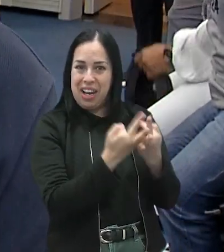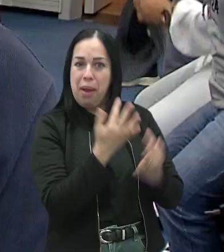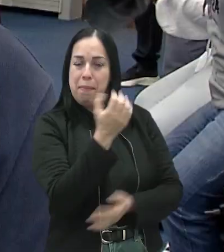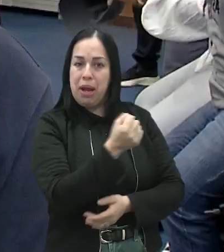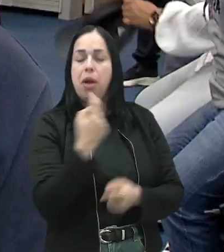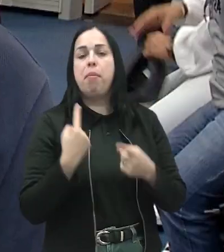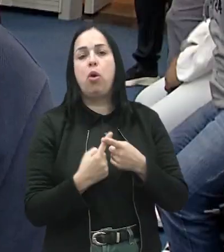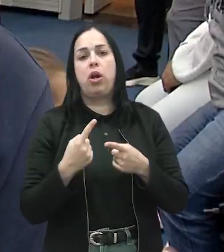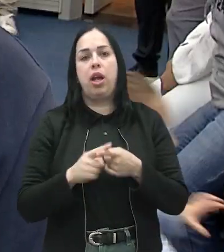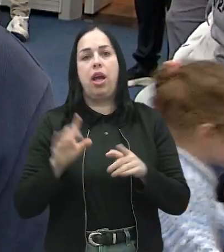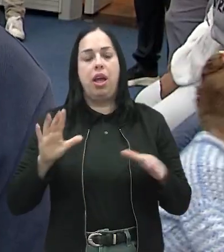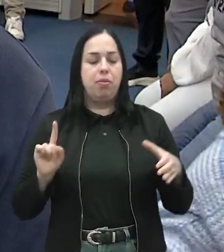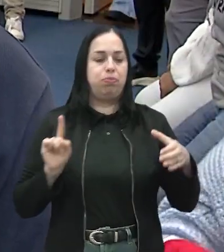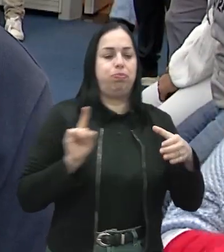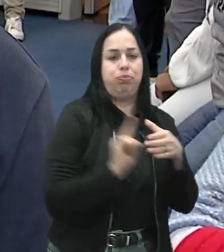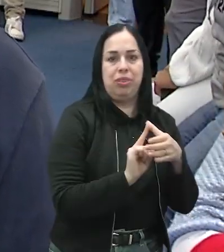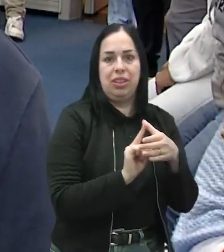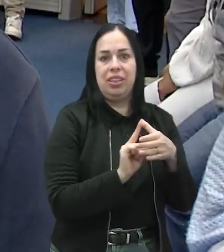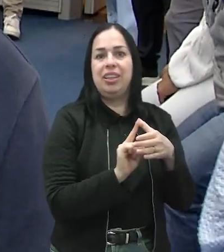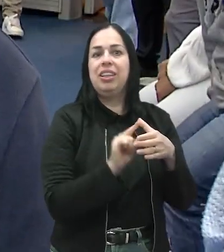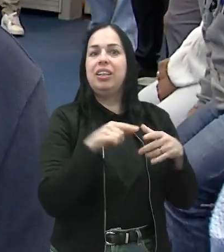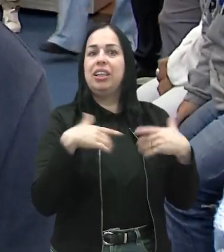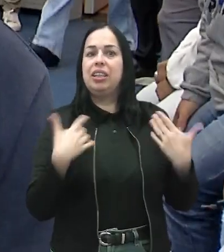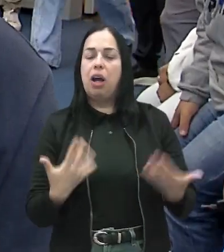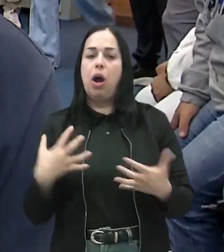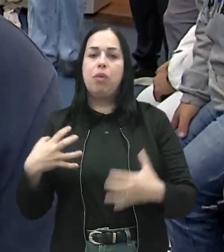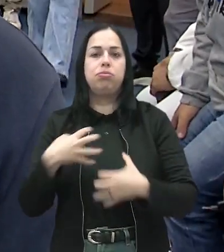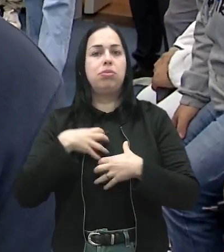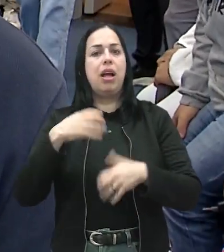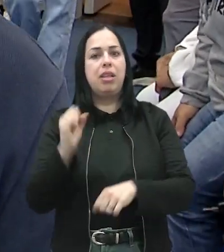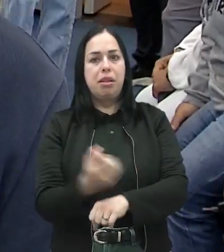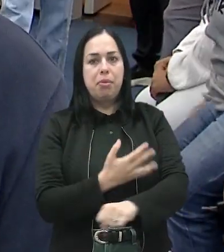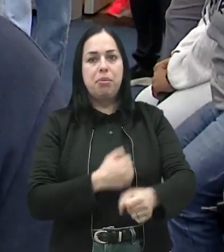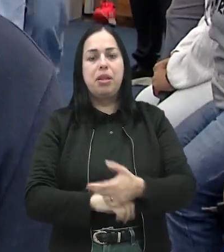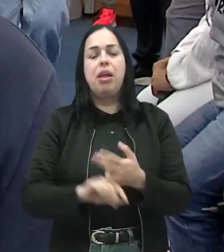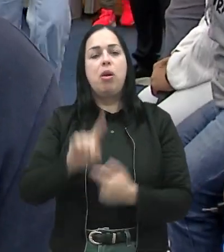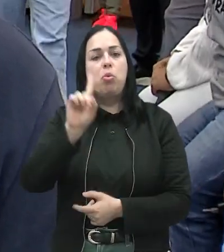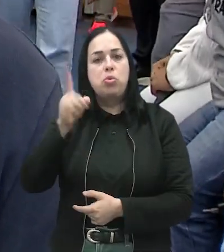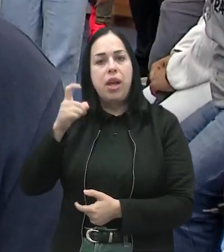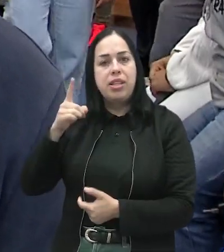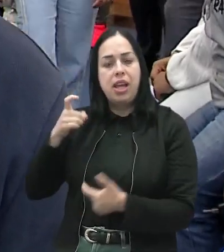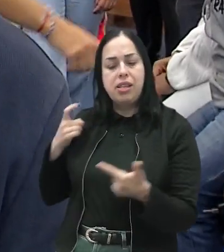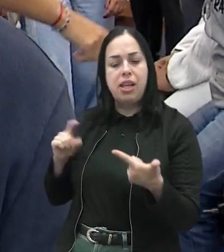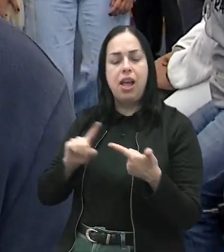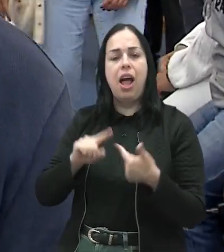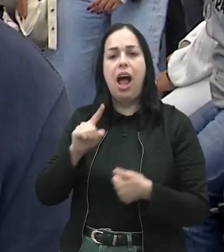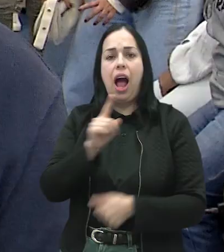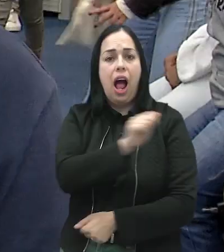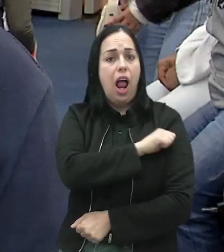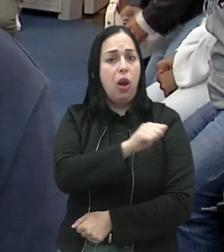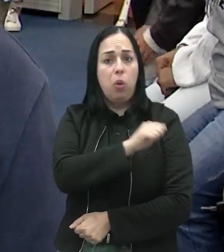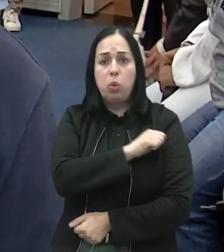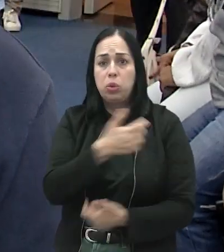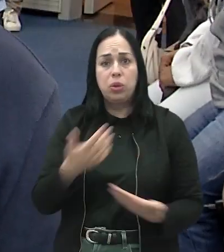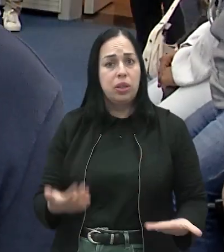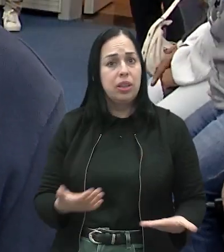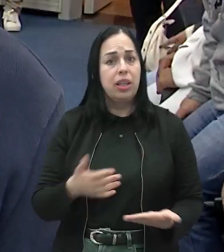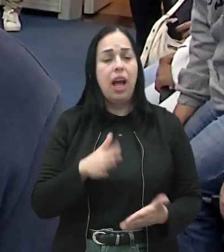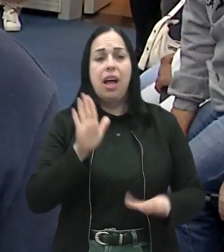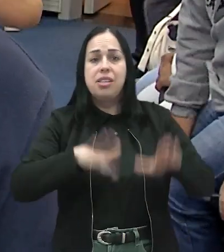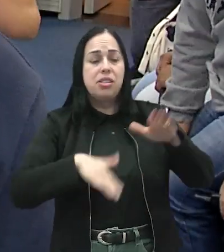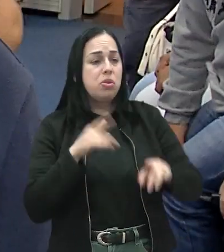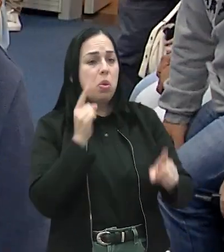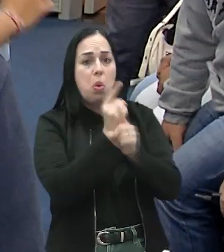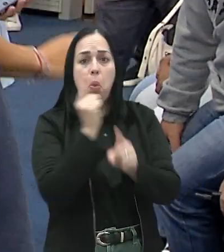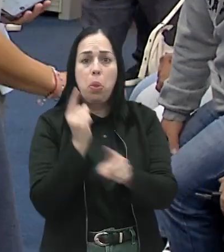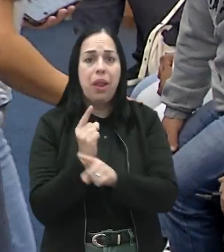criado com eles, falando para mim foi uma emoção muito grande ver meus ex-alunos, gente de muitos e muitos anos que eu não via,